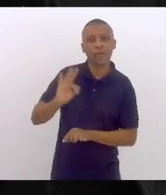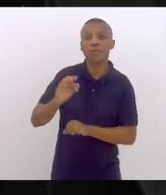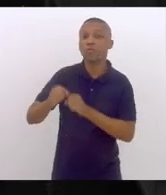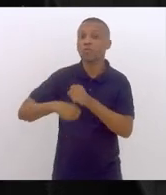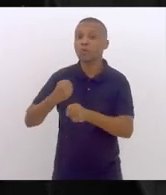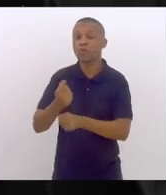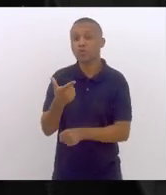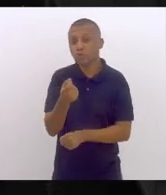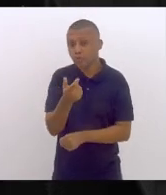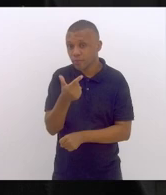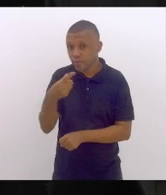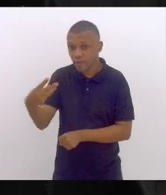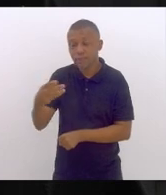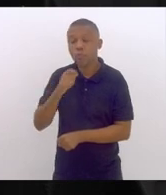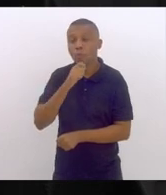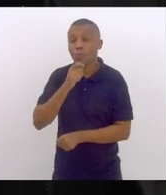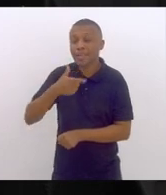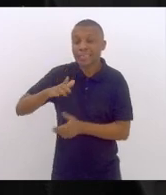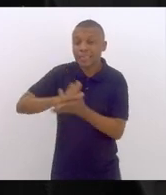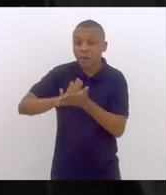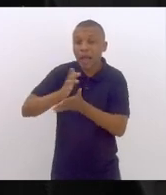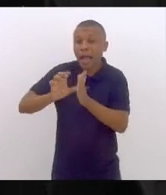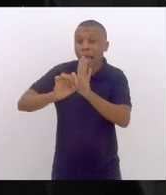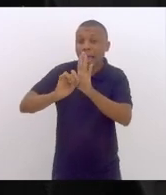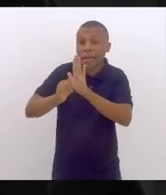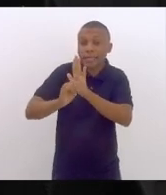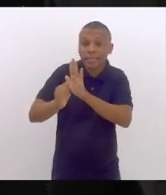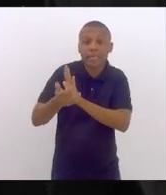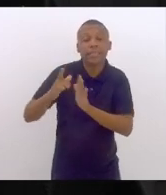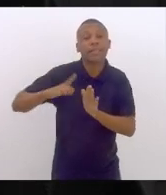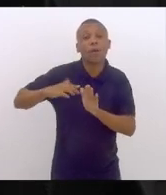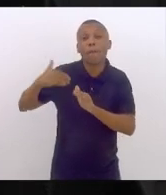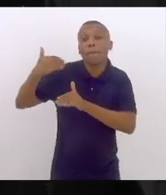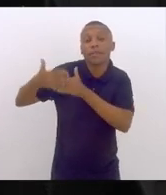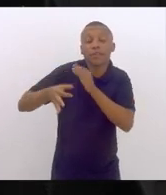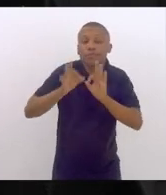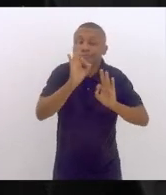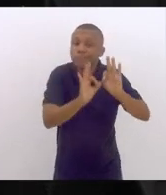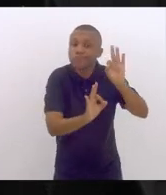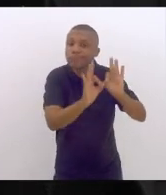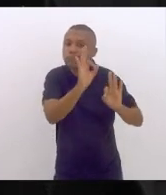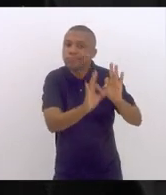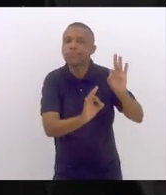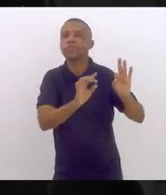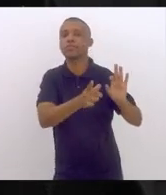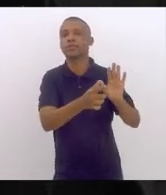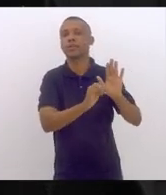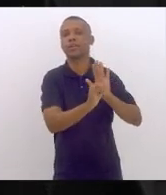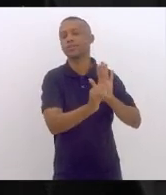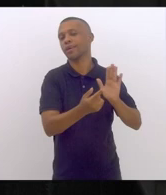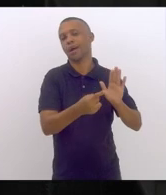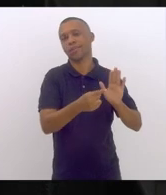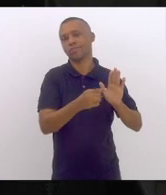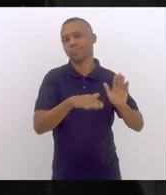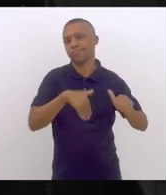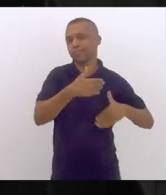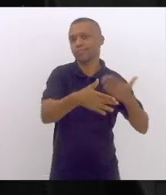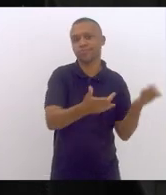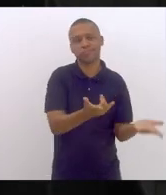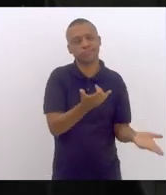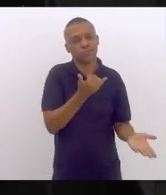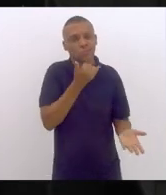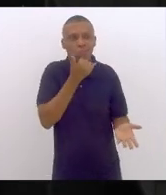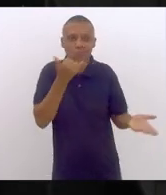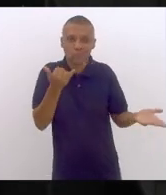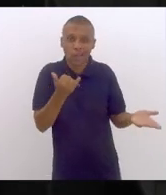há sequer um edital na praça né Há um processo de modelagem do edital sendo feito ainda é um desastre a gestão do transporte